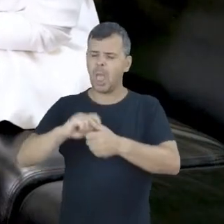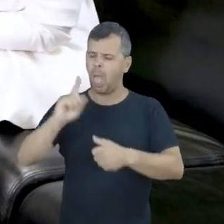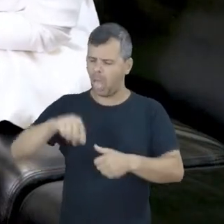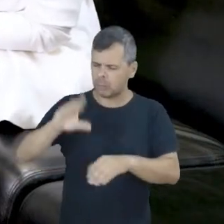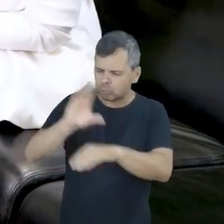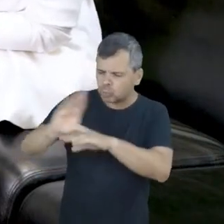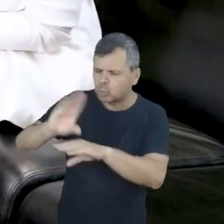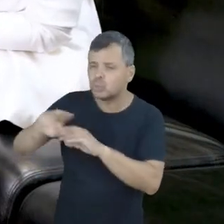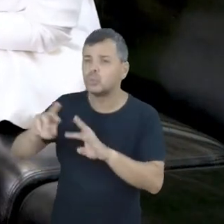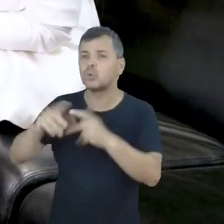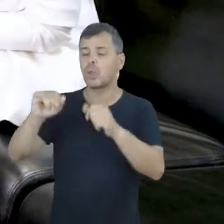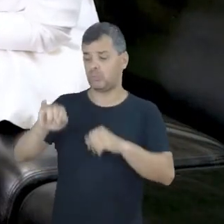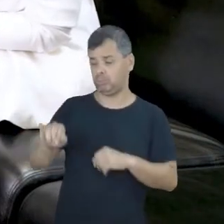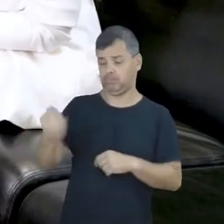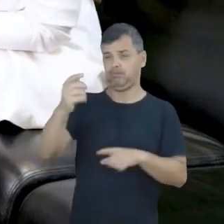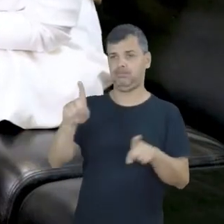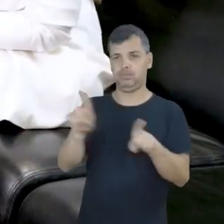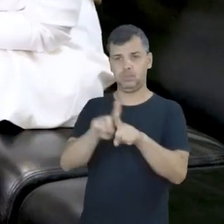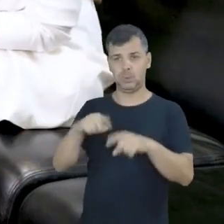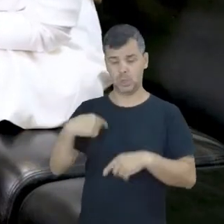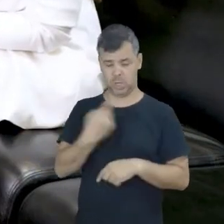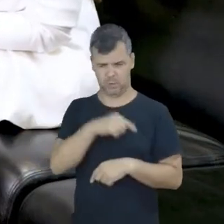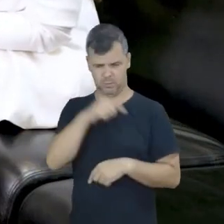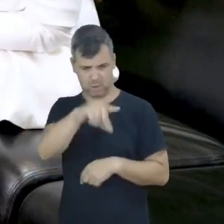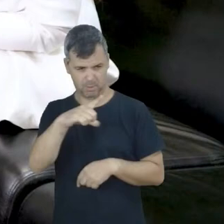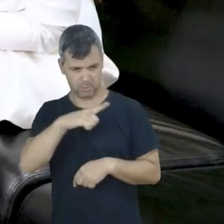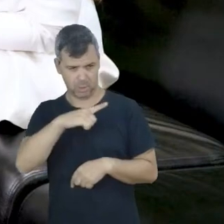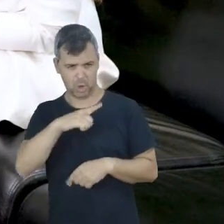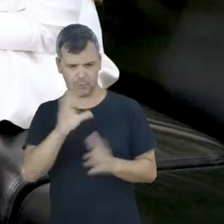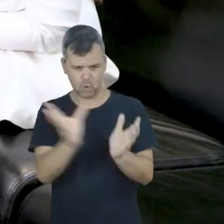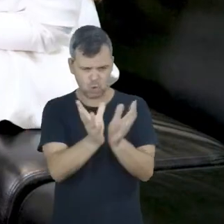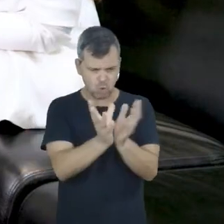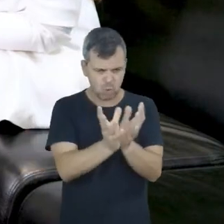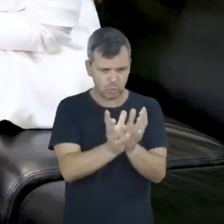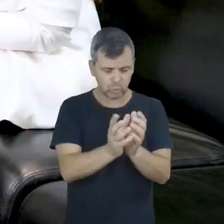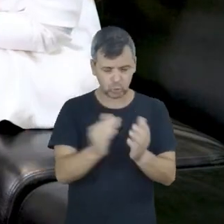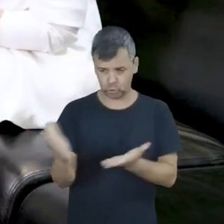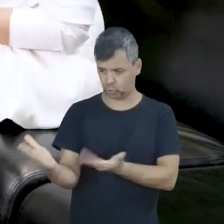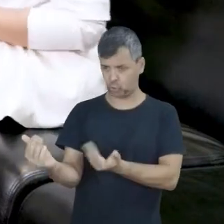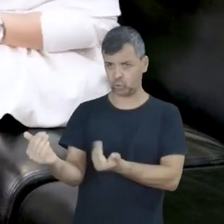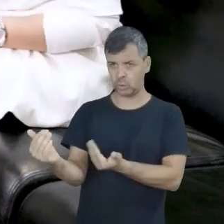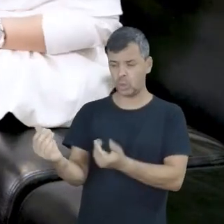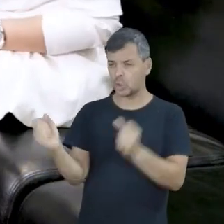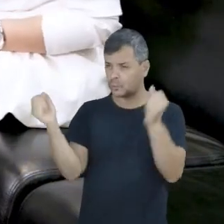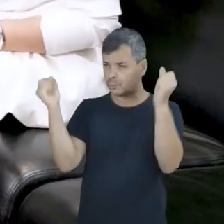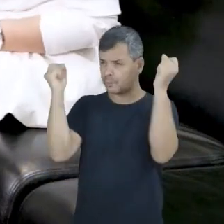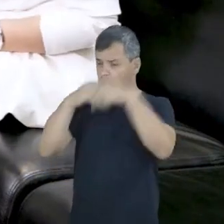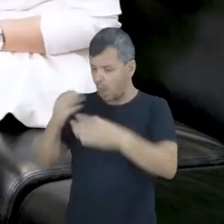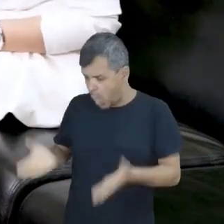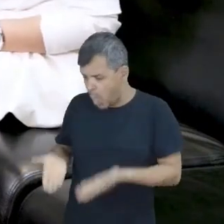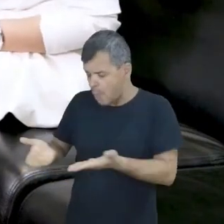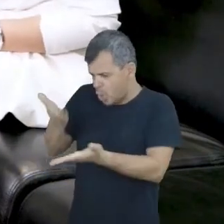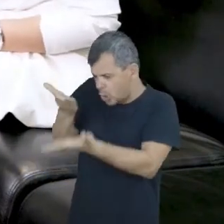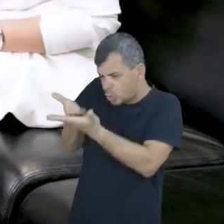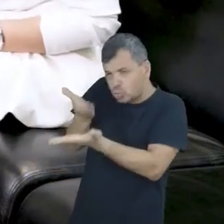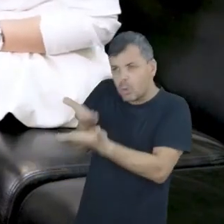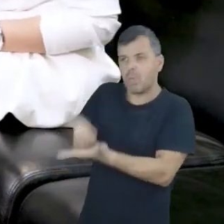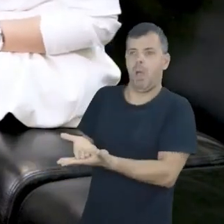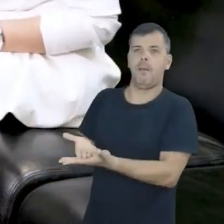nesse processo, as oportunidades. Se você tem aí um grupo de jovens que ainda está com dificuldade, estimule a